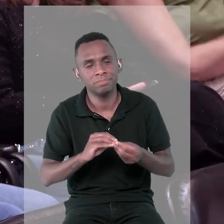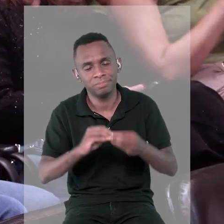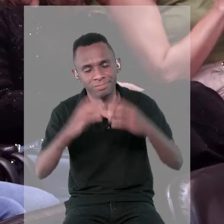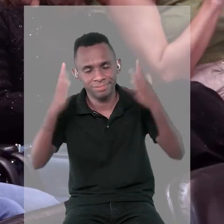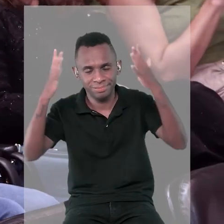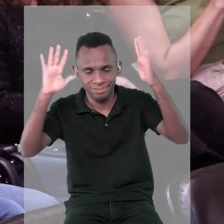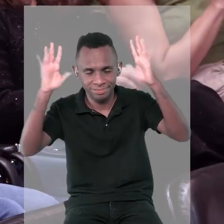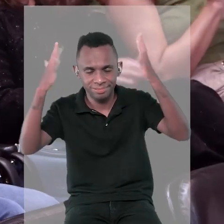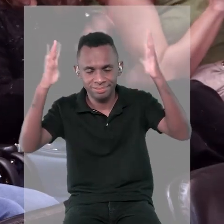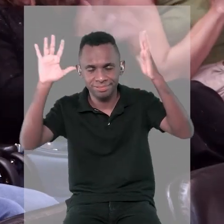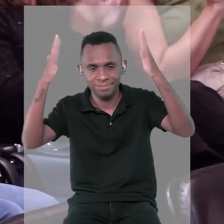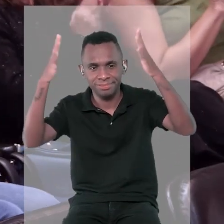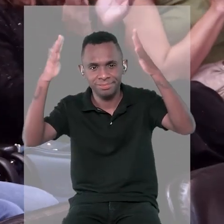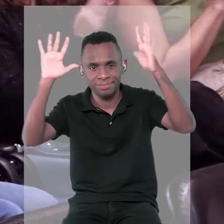Leila.